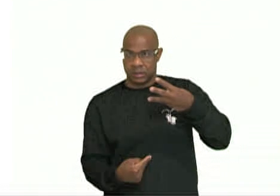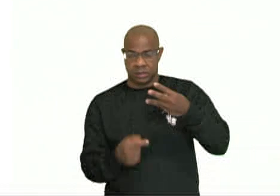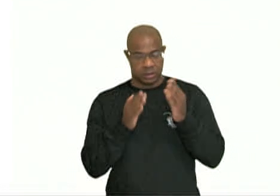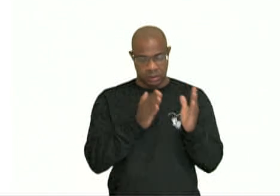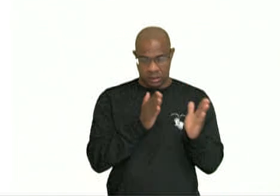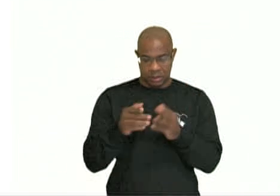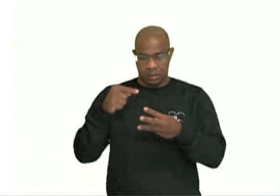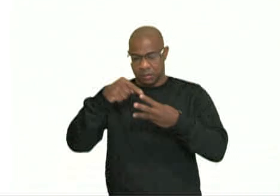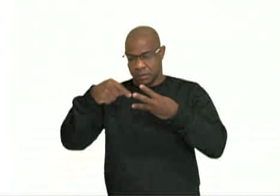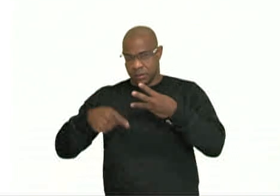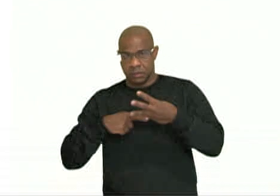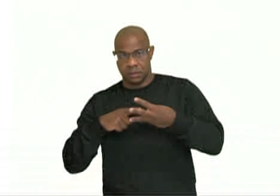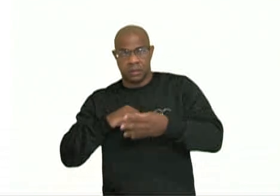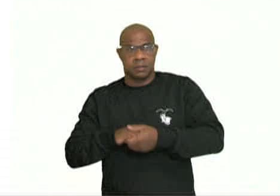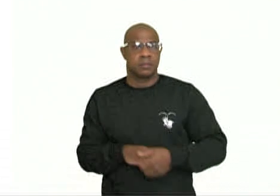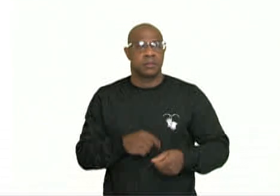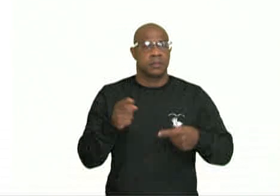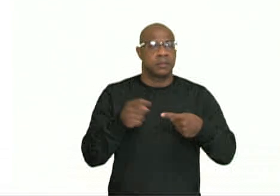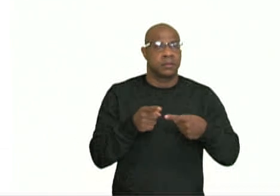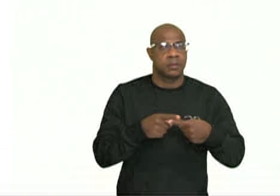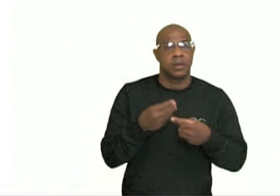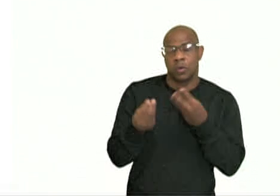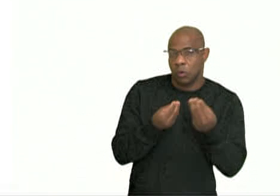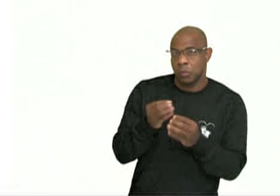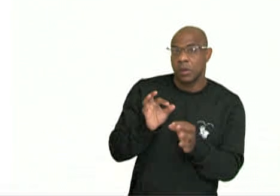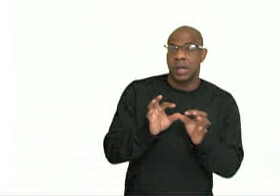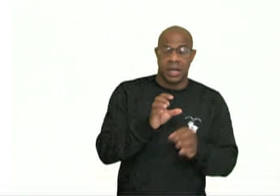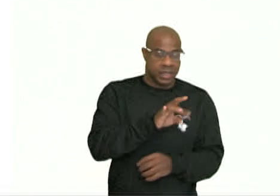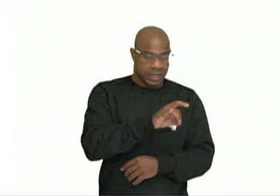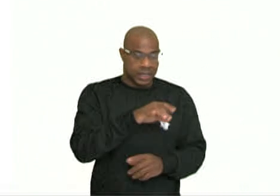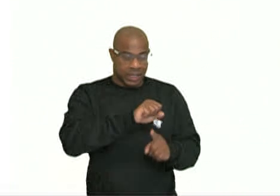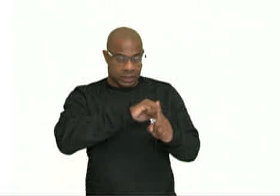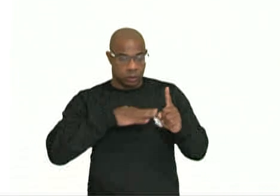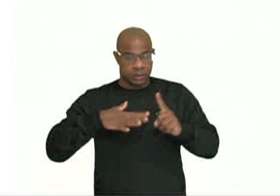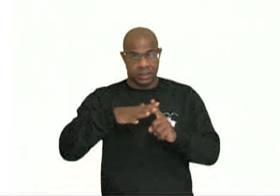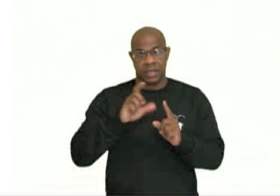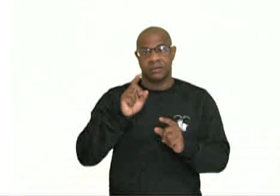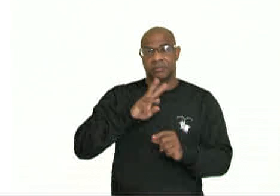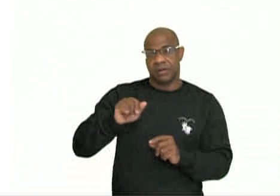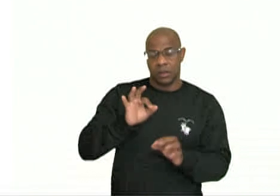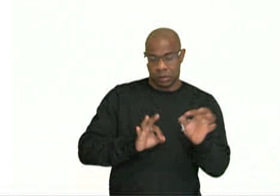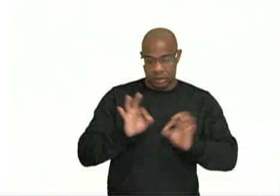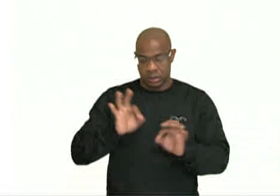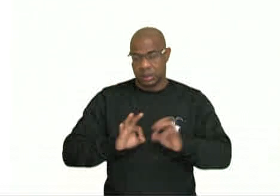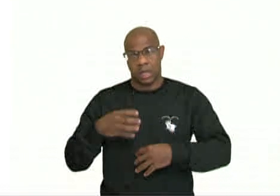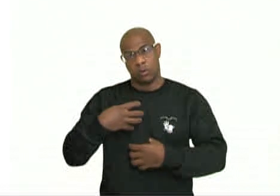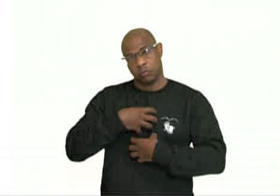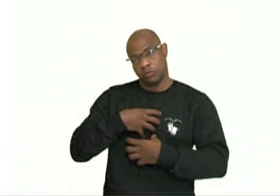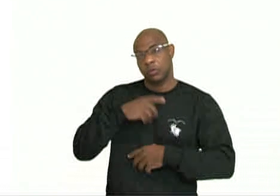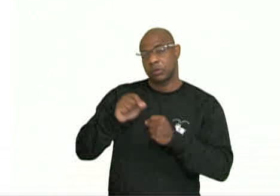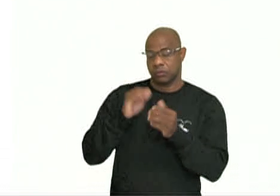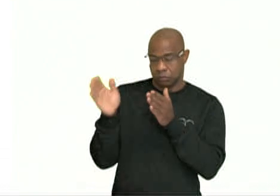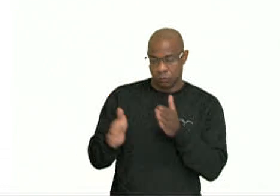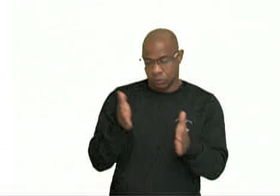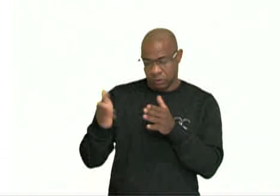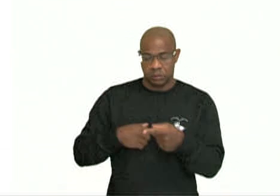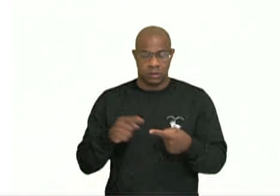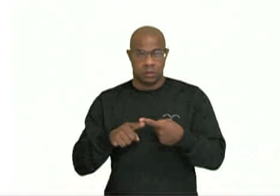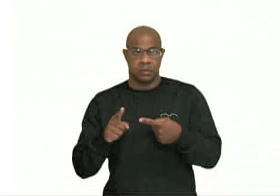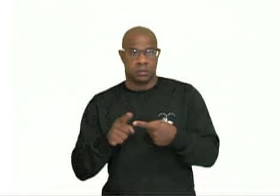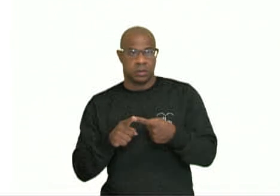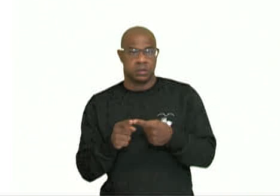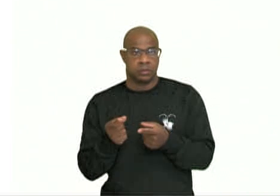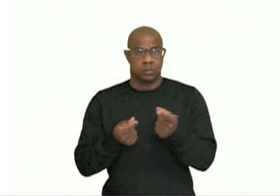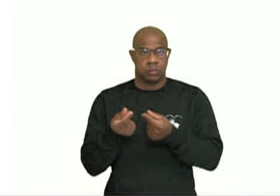do Karl Marx, como cada sociedade vai organizar esse modo de produção. E geralmente ela tem três níveis, o nível econômico, o